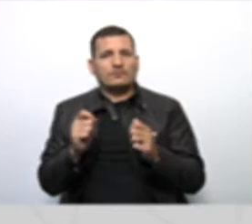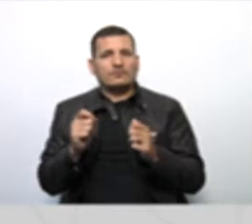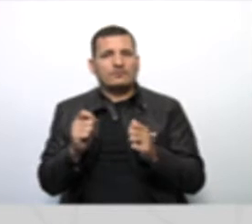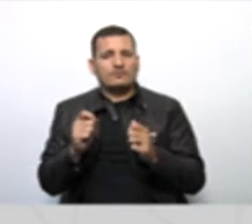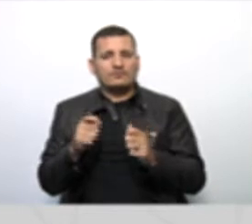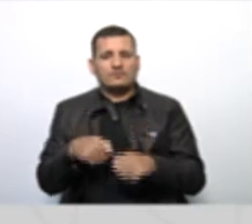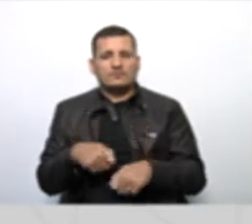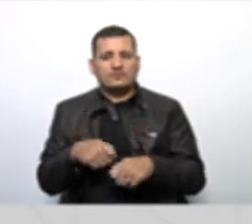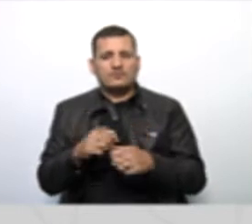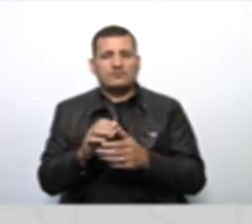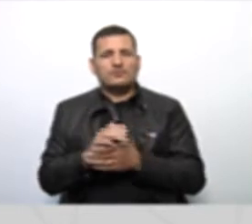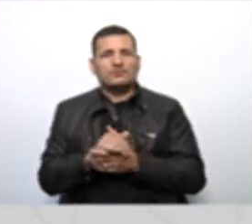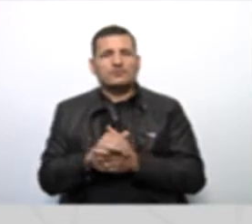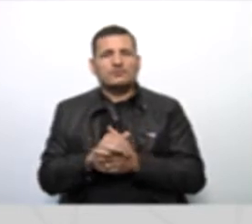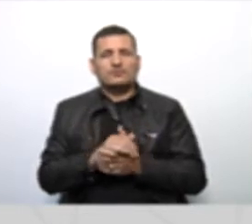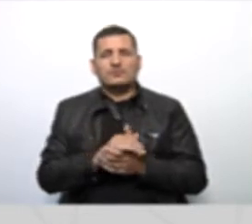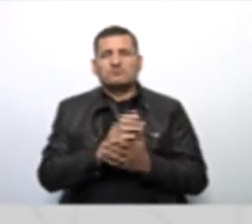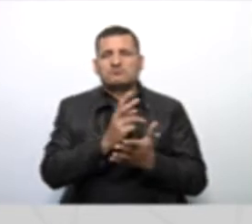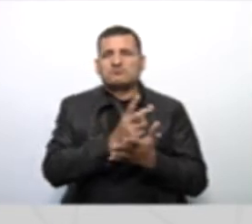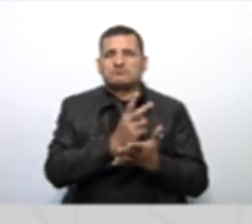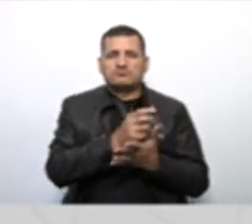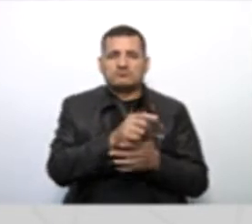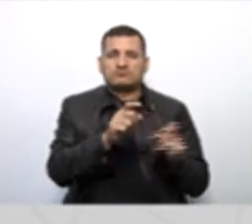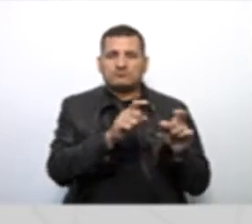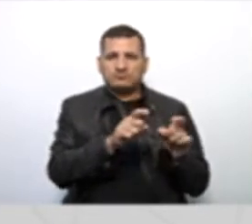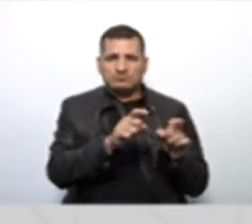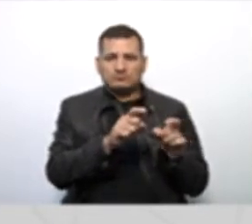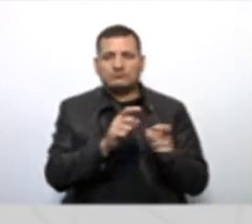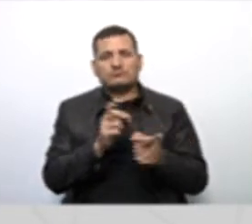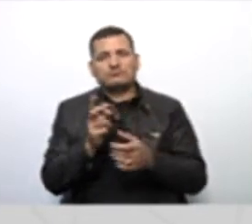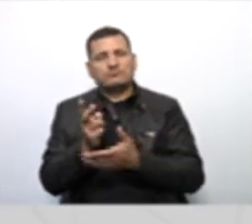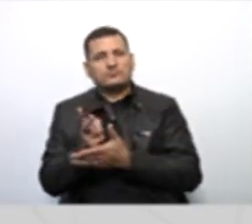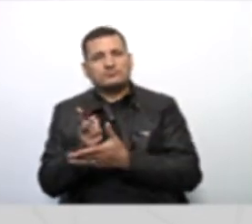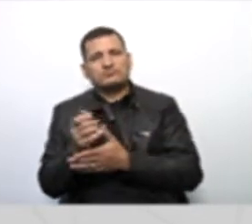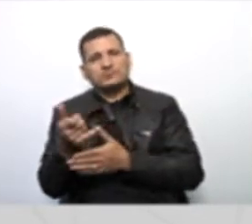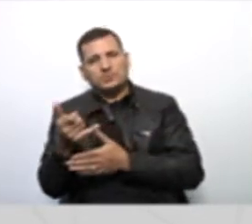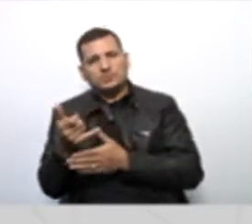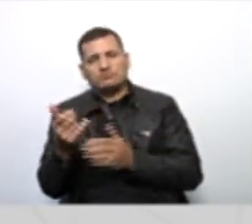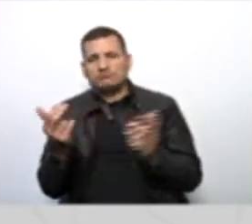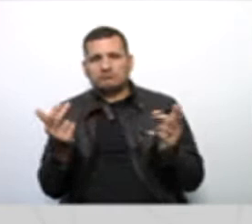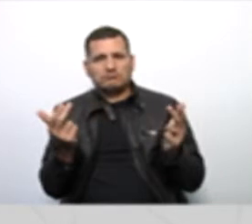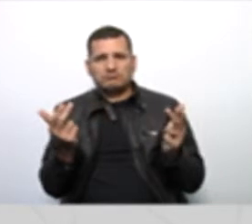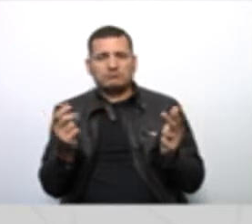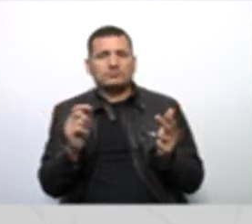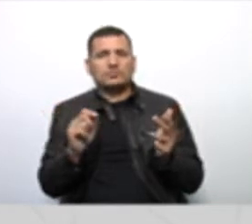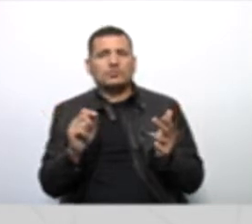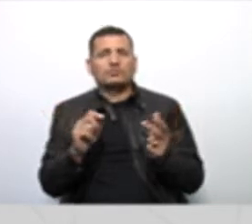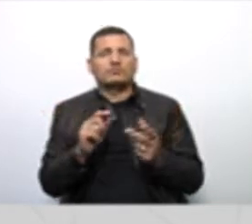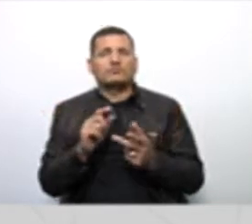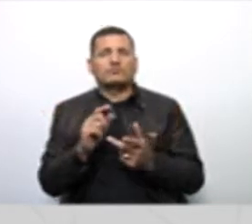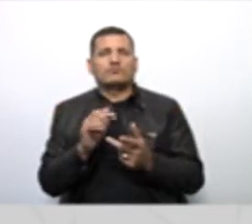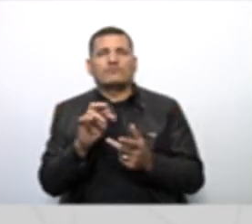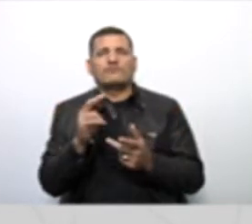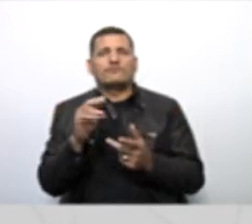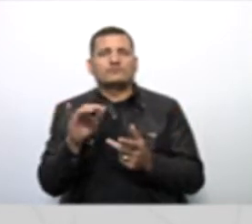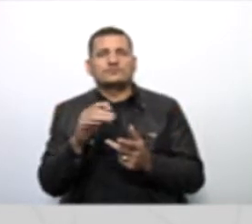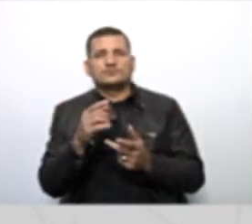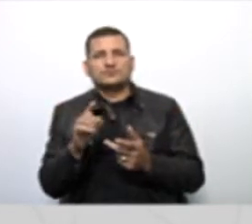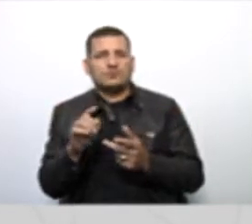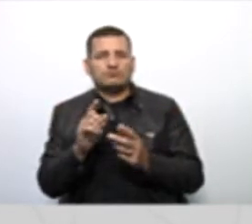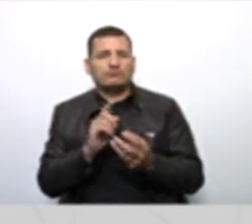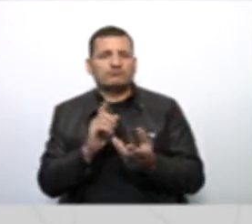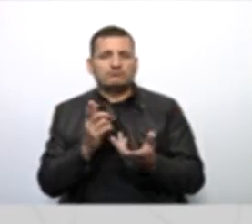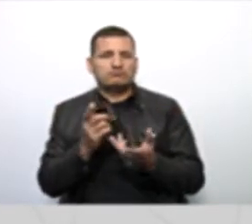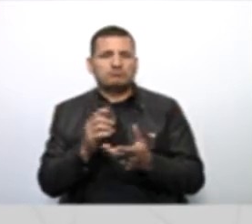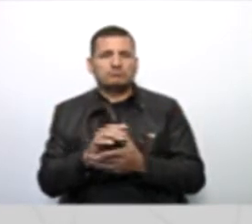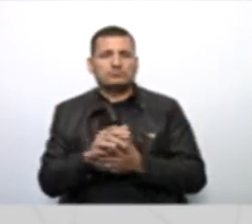possibilitasse as mesmas funcionalidades com o computador pessoal. Então juntou o pessoal com o portátil e deu